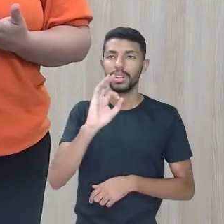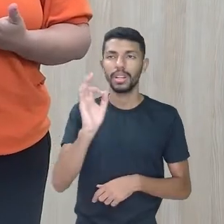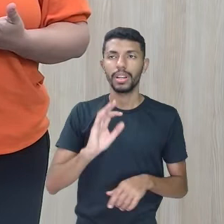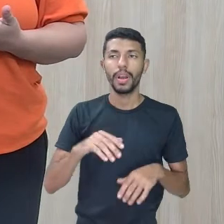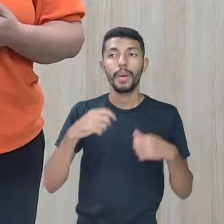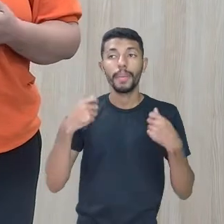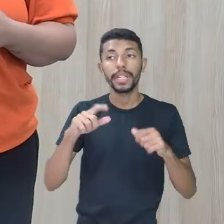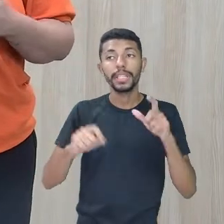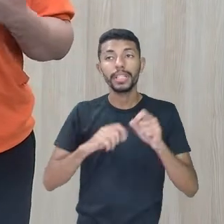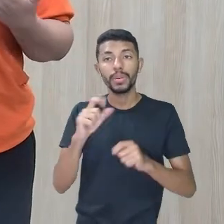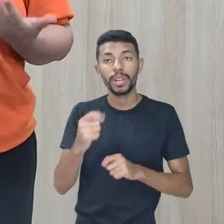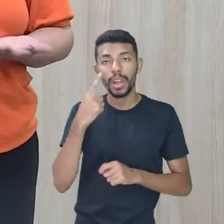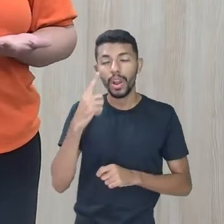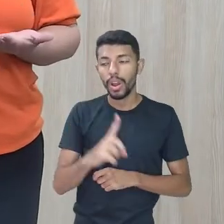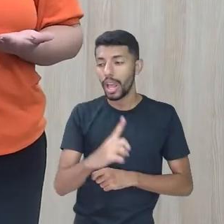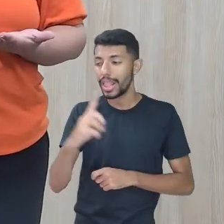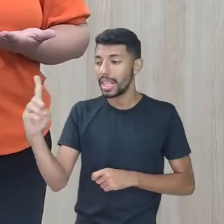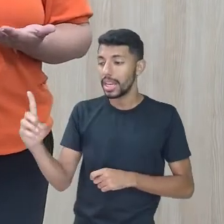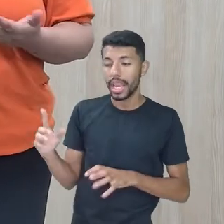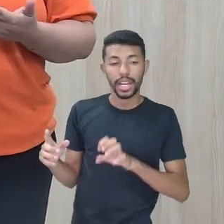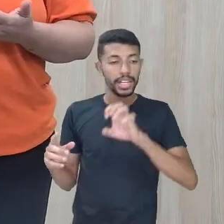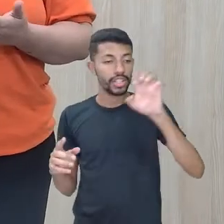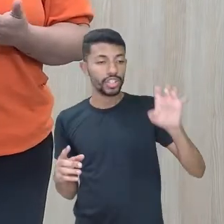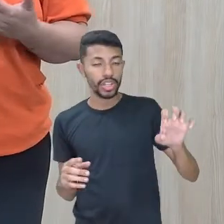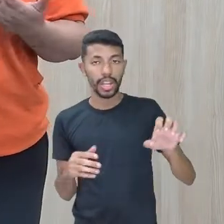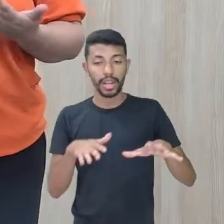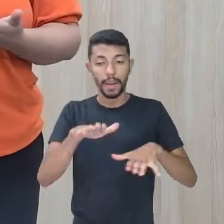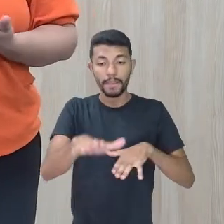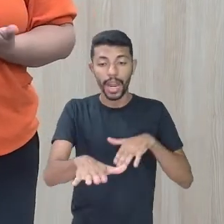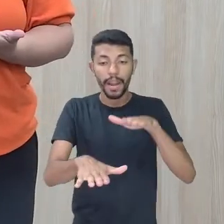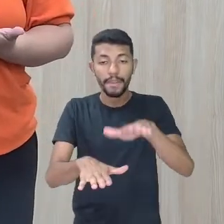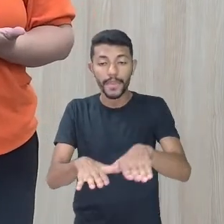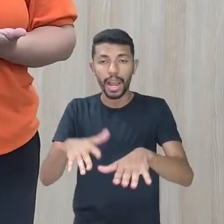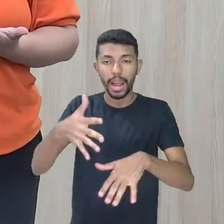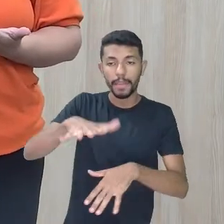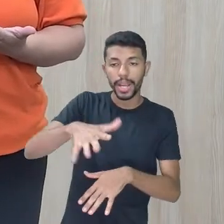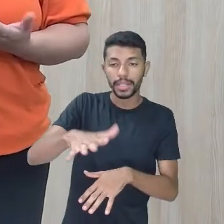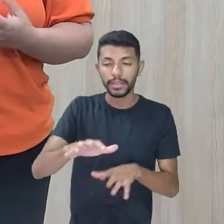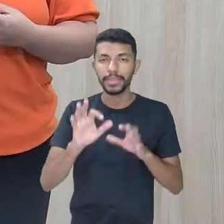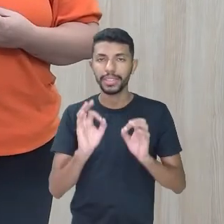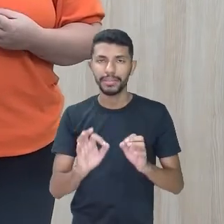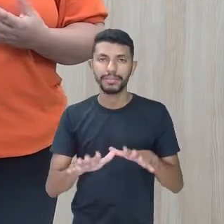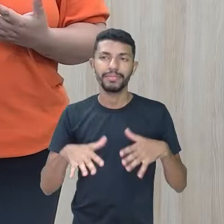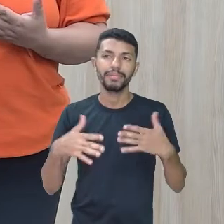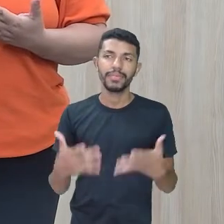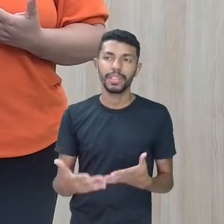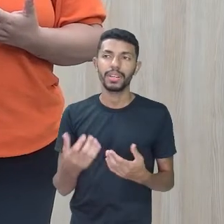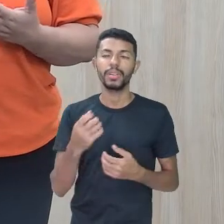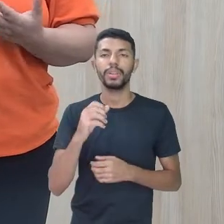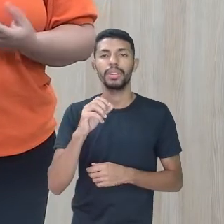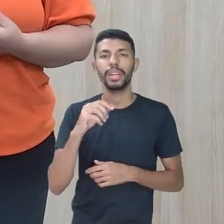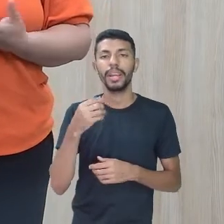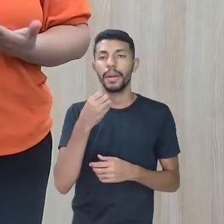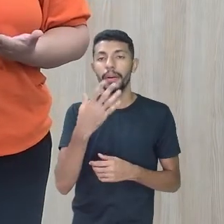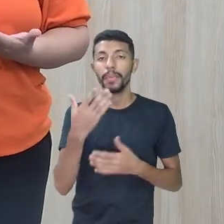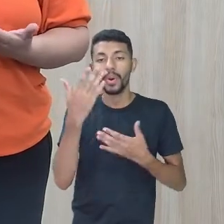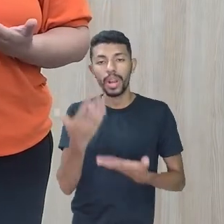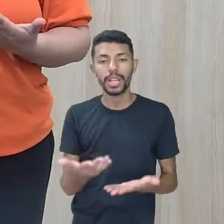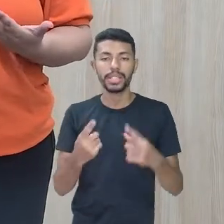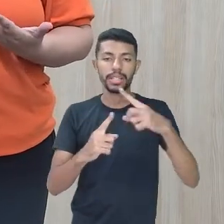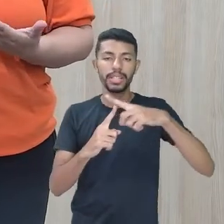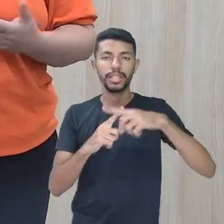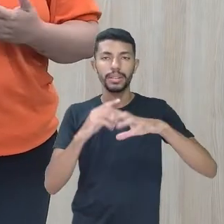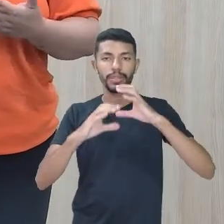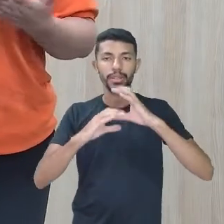sua direita, à sua esquerda, 2 passos mais ou menos. Coloque esse tipo de comunicação,